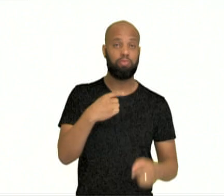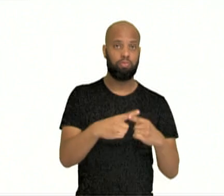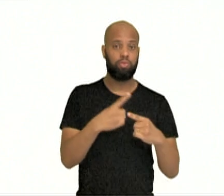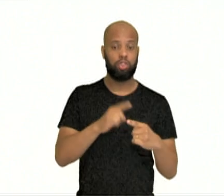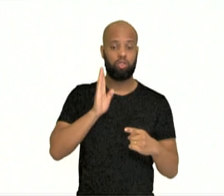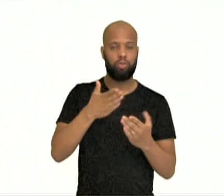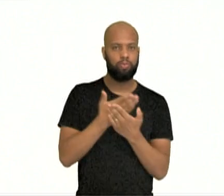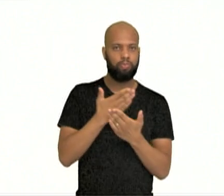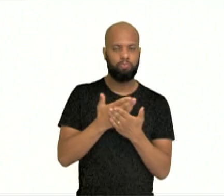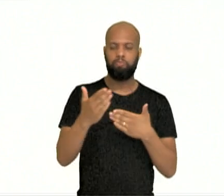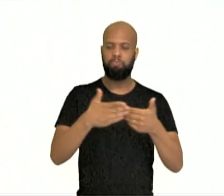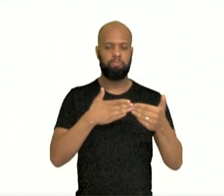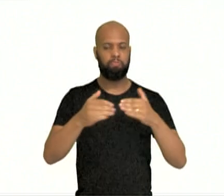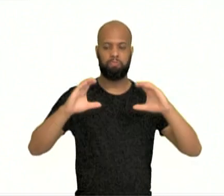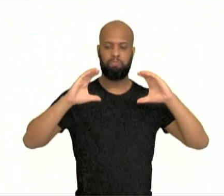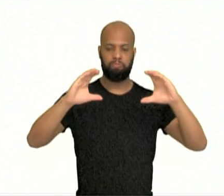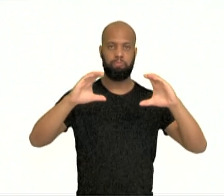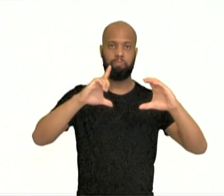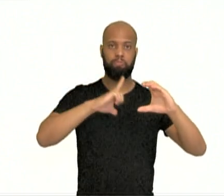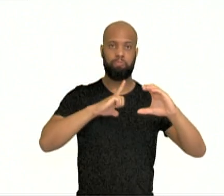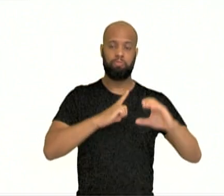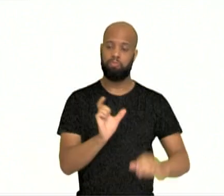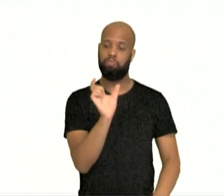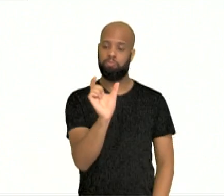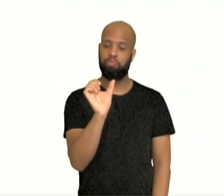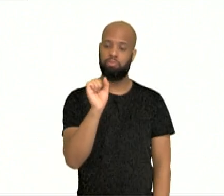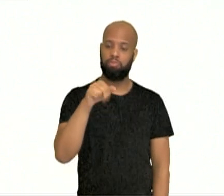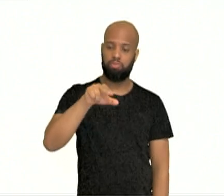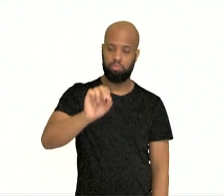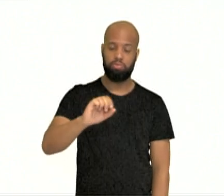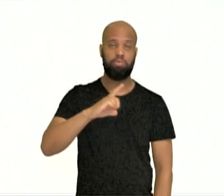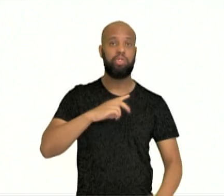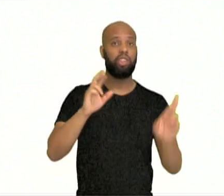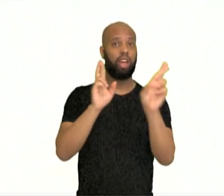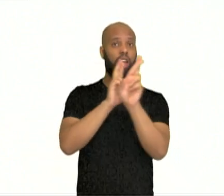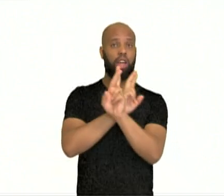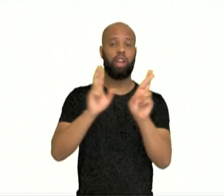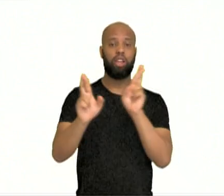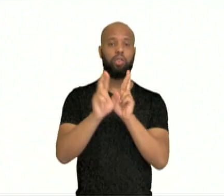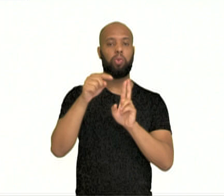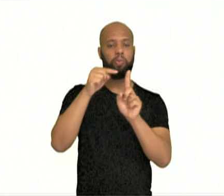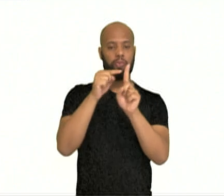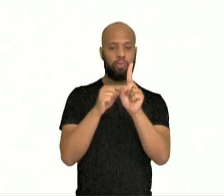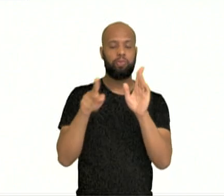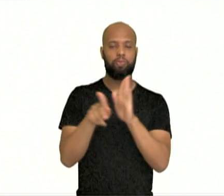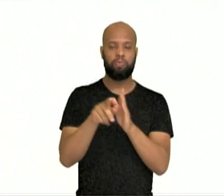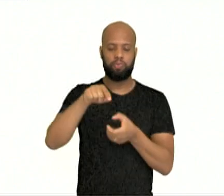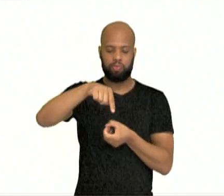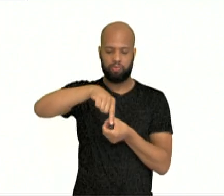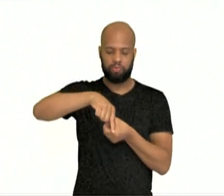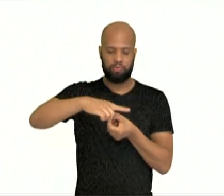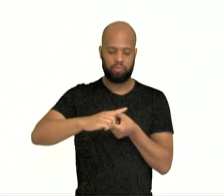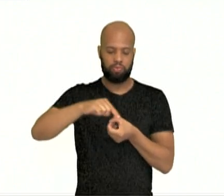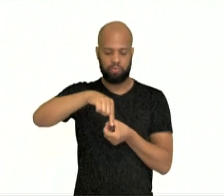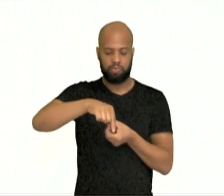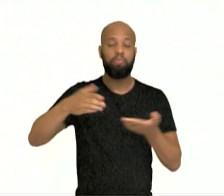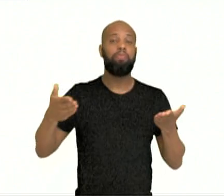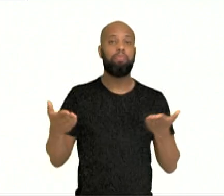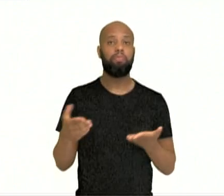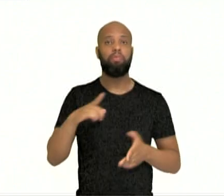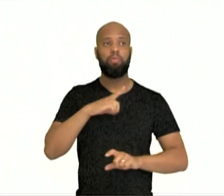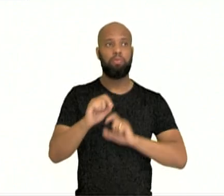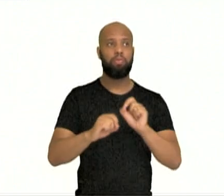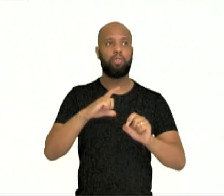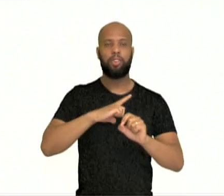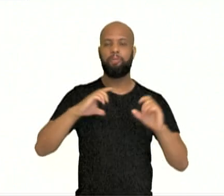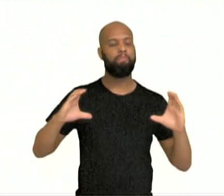que qualquer função que aparece a palavrinha seno está relacionada a um tipo de função trigonométrica. E nesse caso, ela aparece aqui